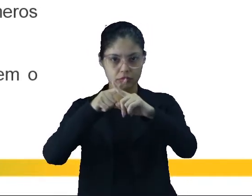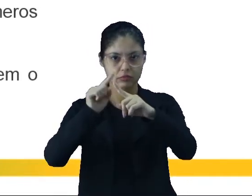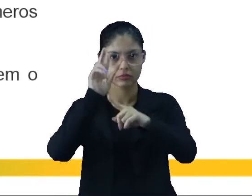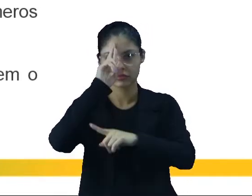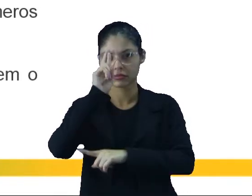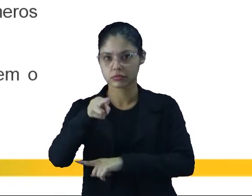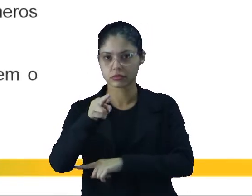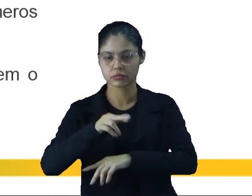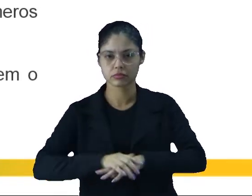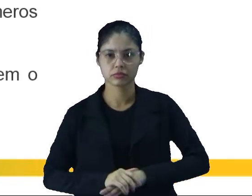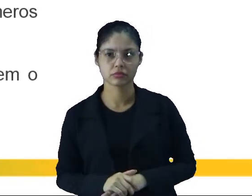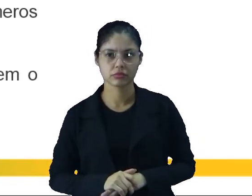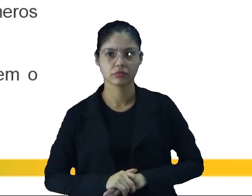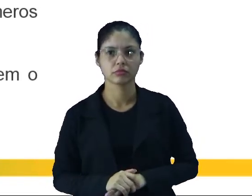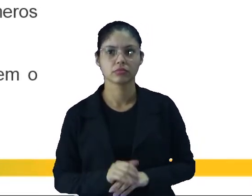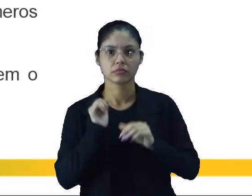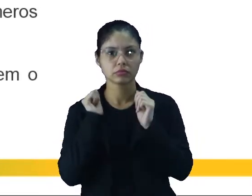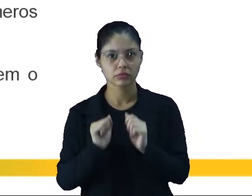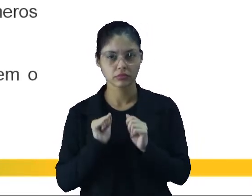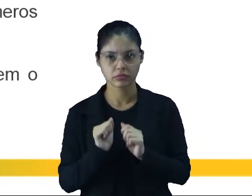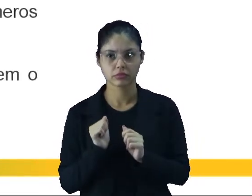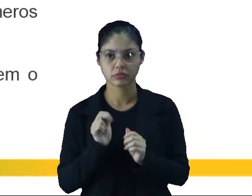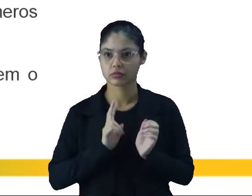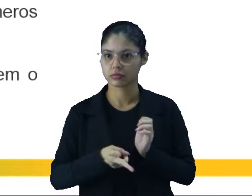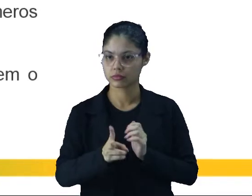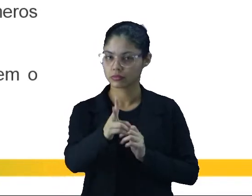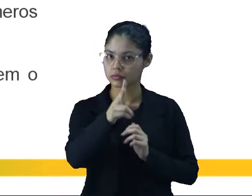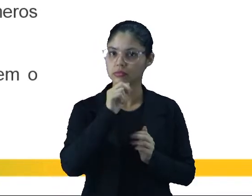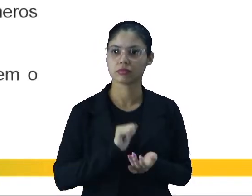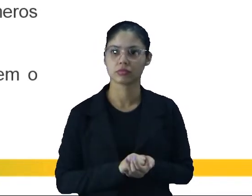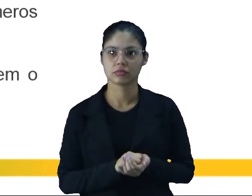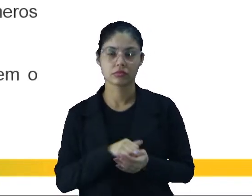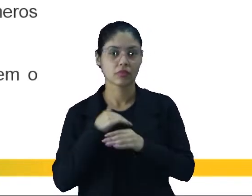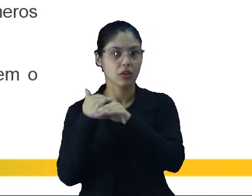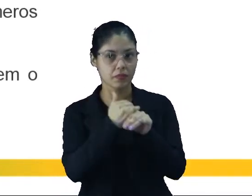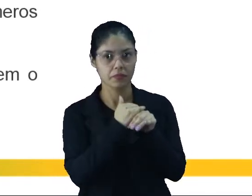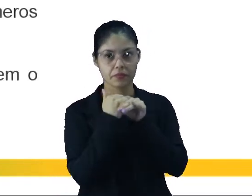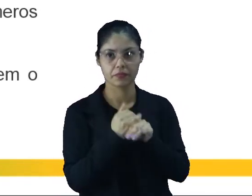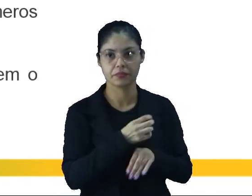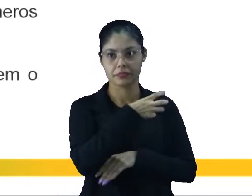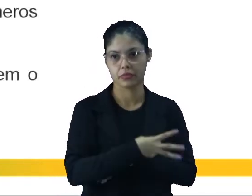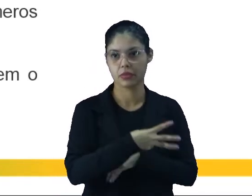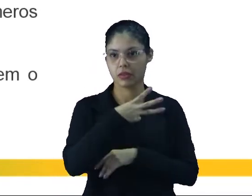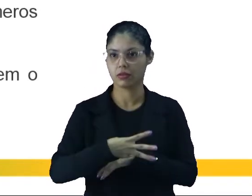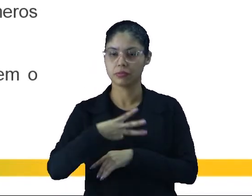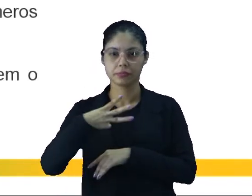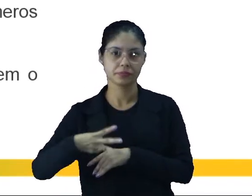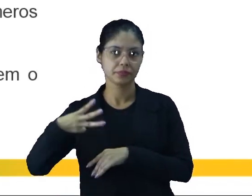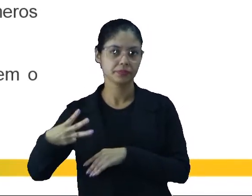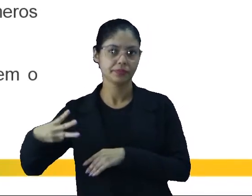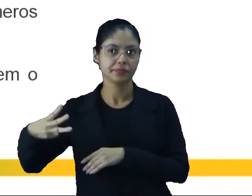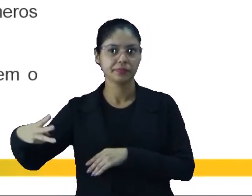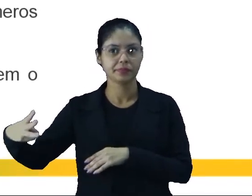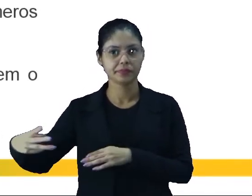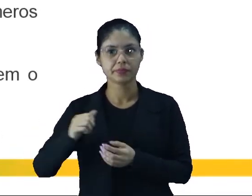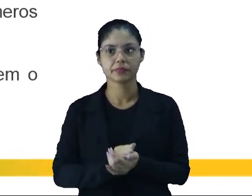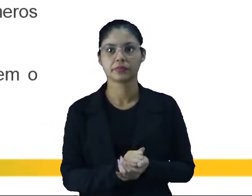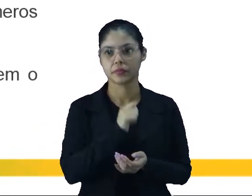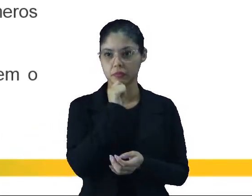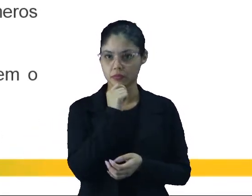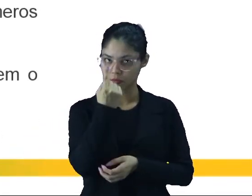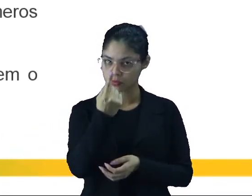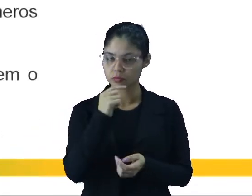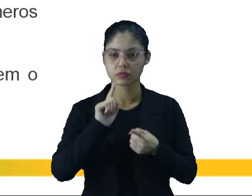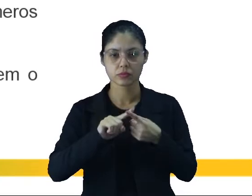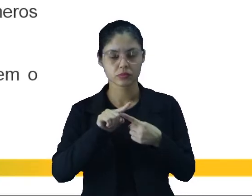tá? E ela pode ser constante, desde que os termos sejam iguais, ó. Se os termos são iguais, a razão é